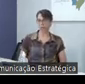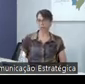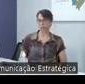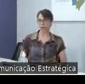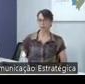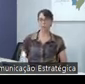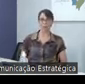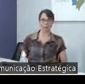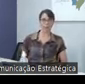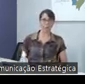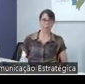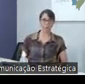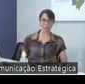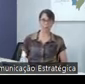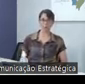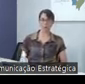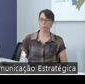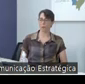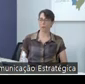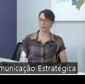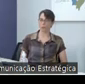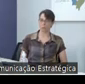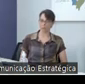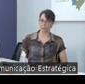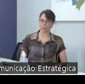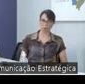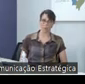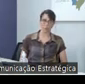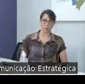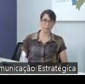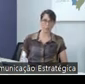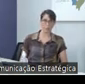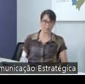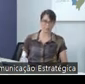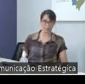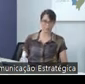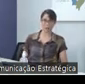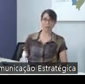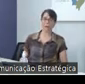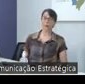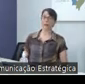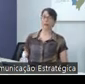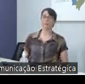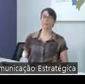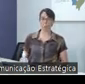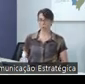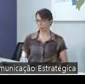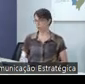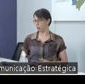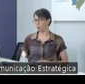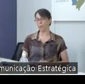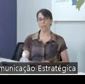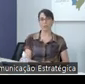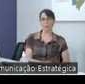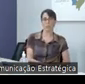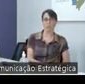programa Estadual de DST AIDS na primeira sou eu a mi Uva tem a Simone Queiroz e também a Joselito Tá e por